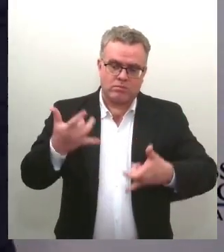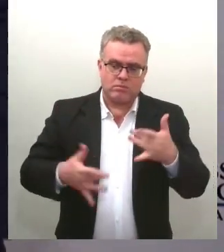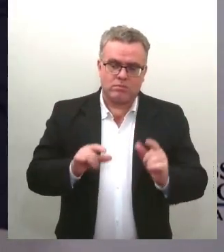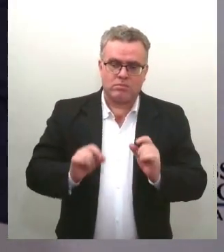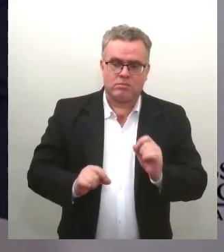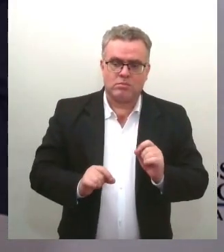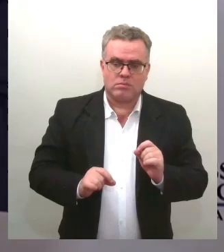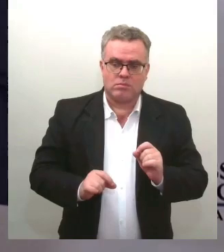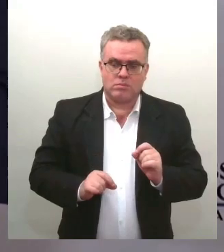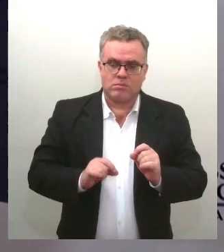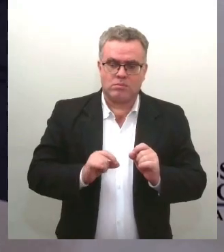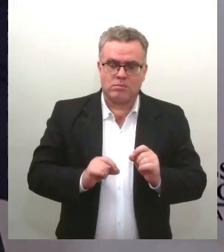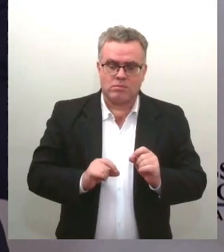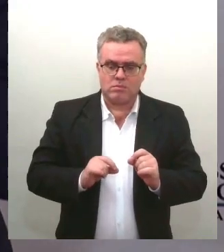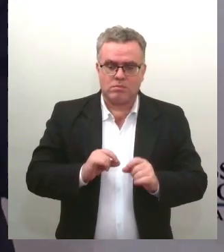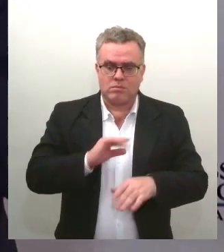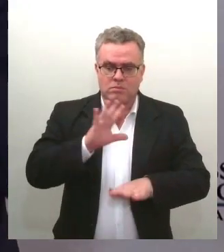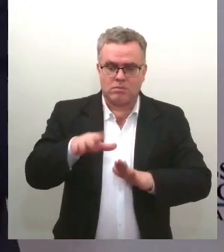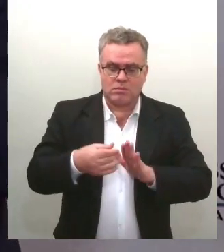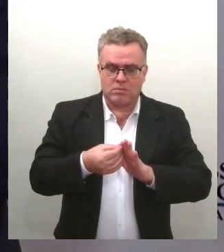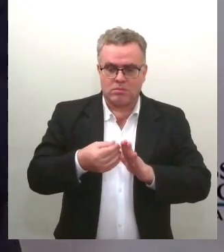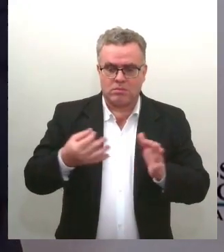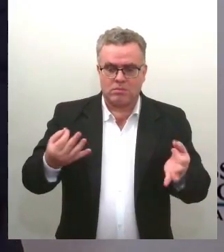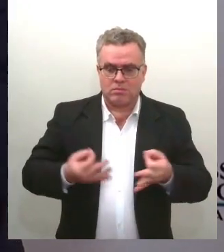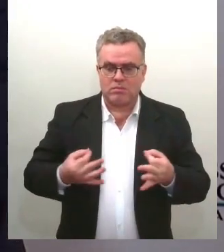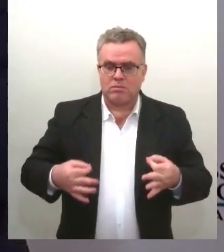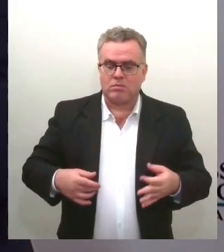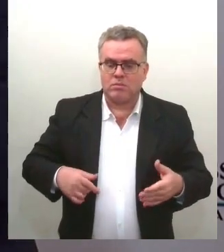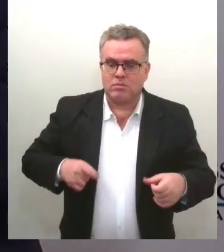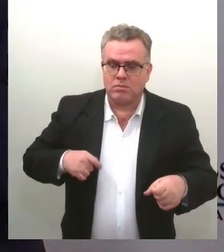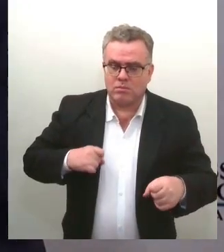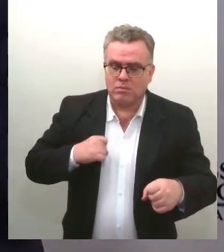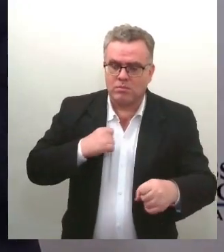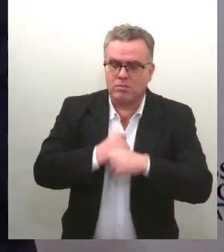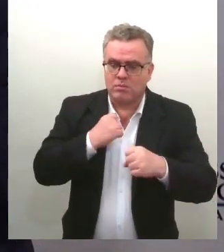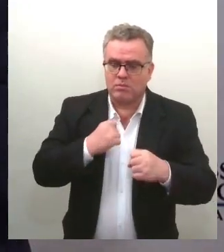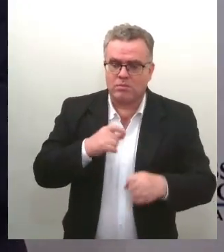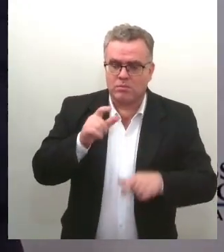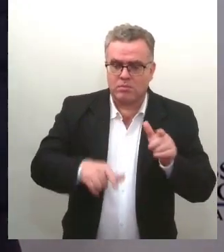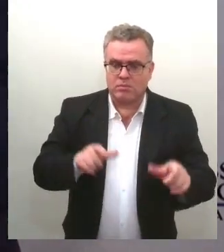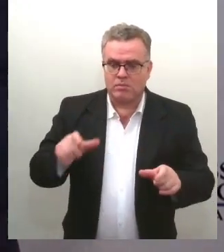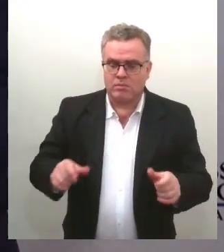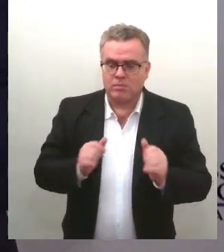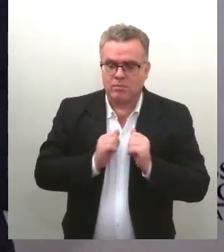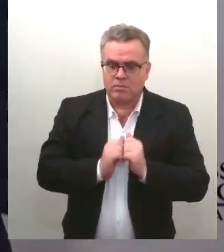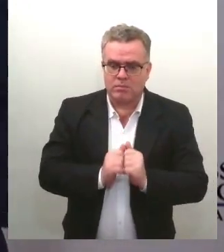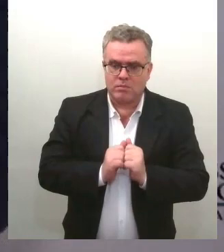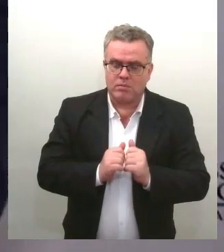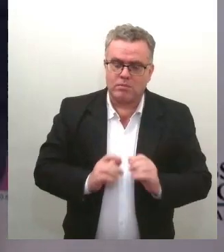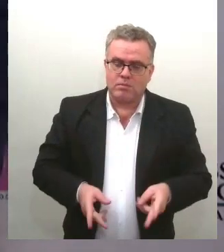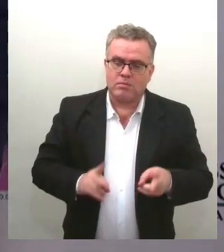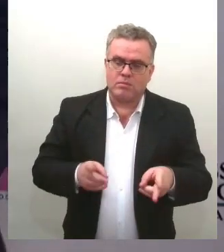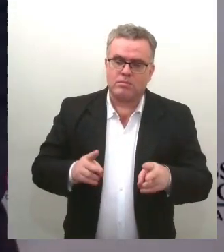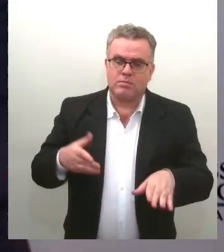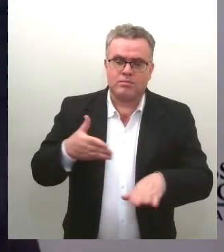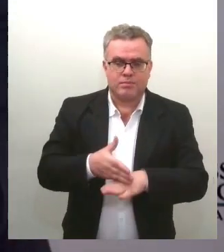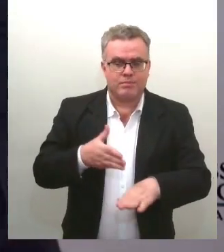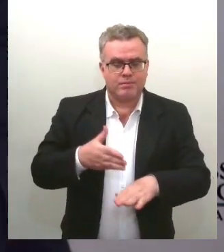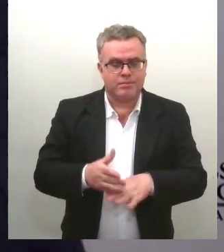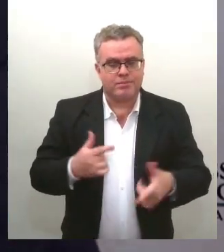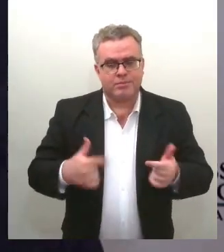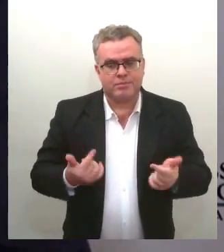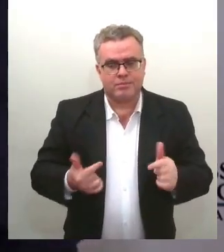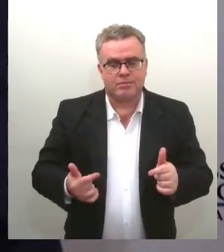que cada vez mais as pessoas possam ter acesso ao trabalho, às ações do parlamento, para que